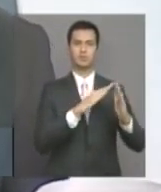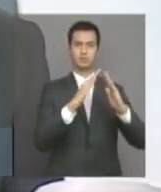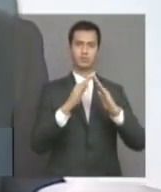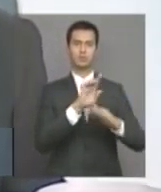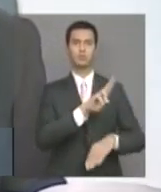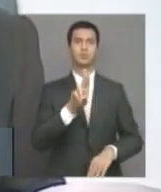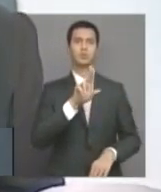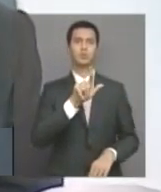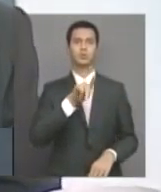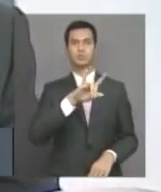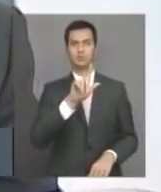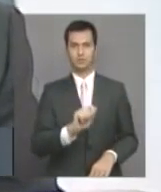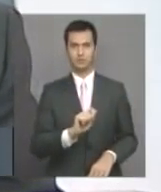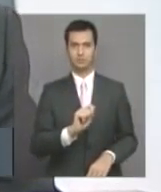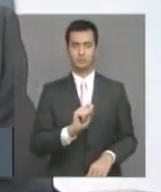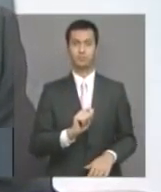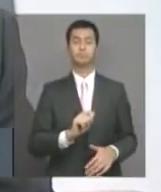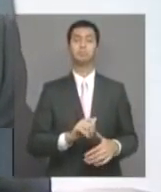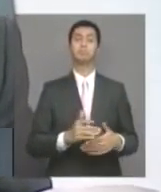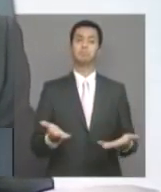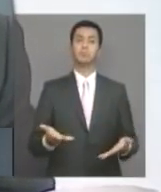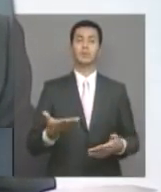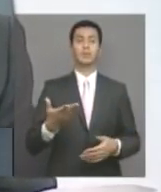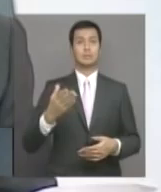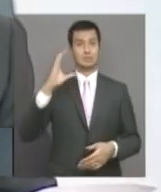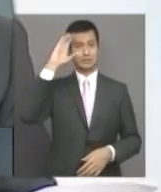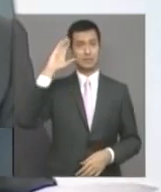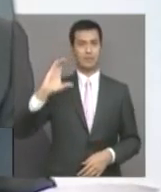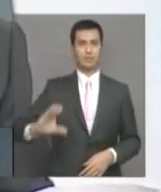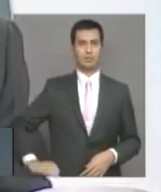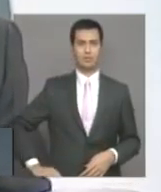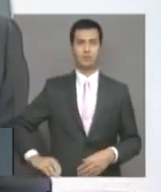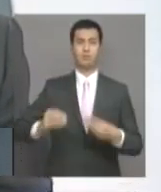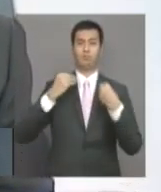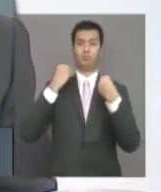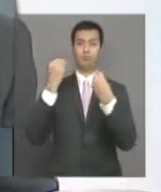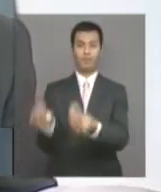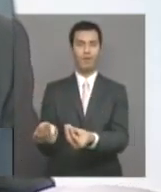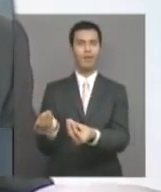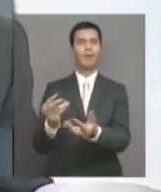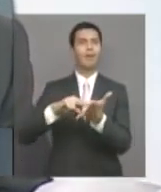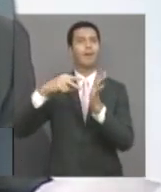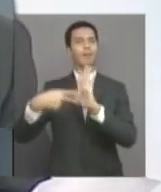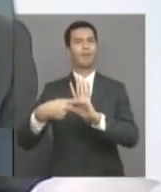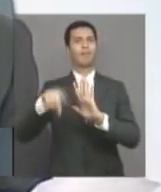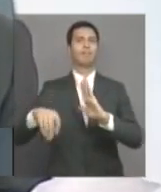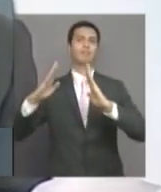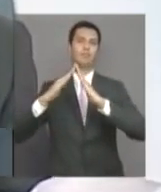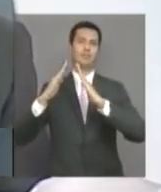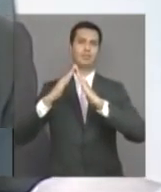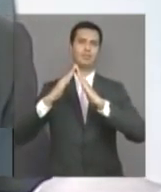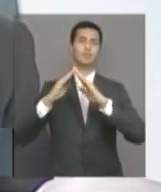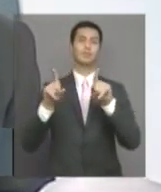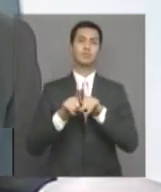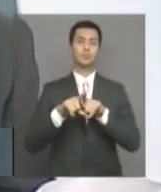Magalhães. Dá cidadania em forma de moradia, dá cidadania em forma de